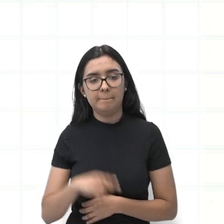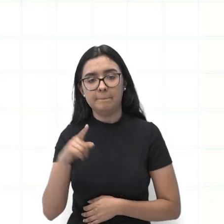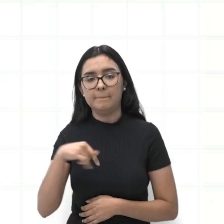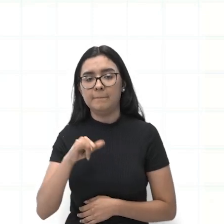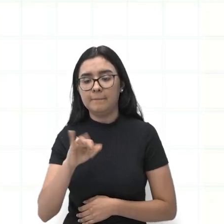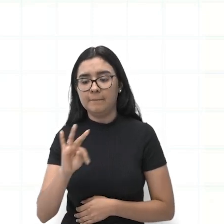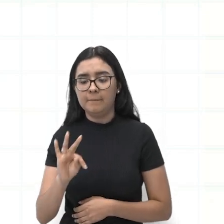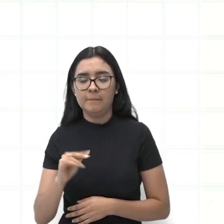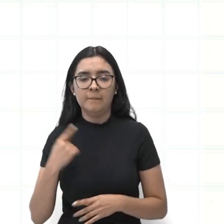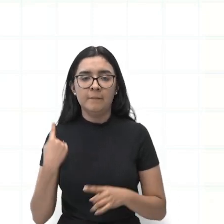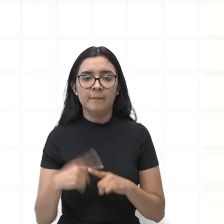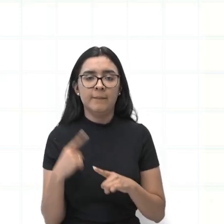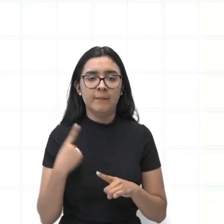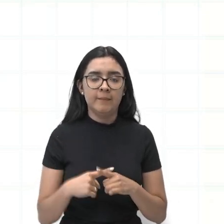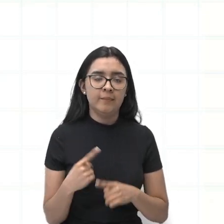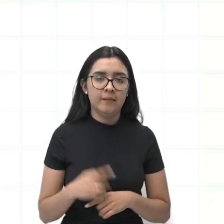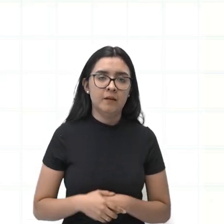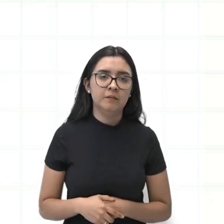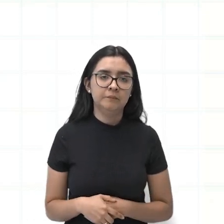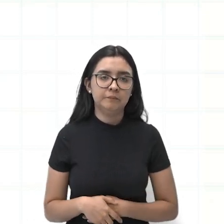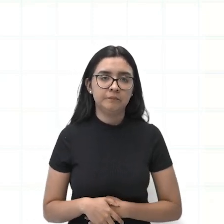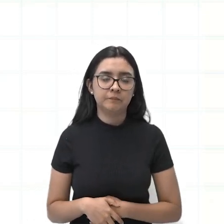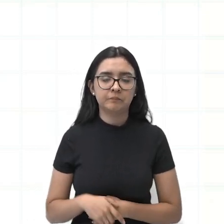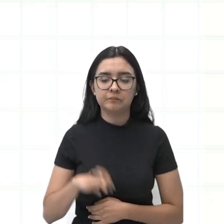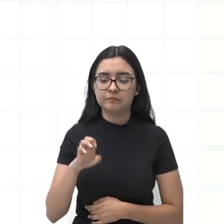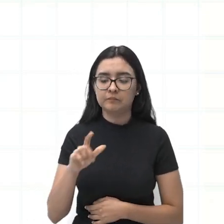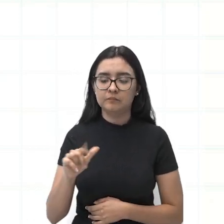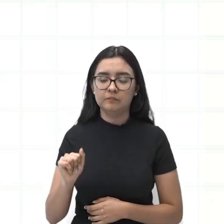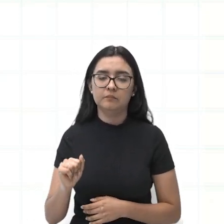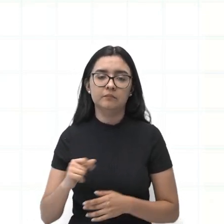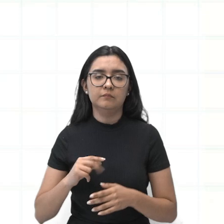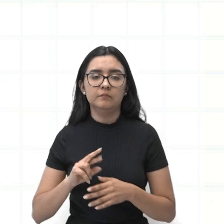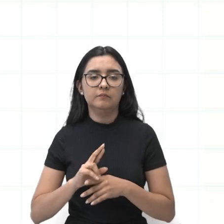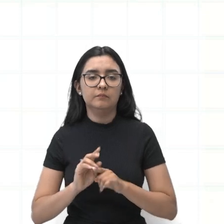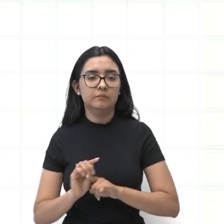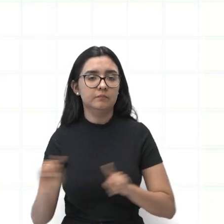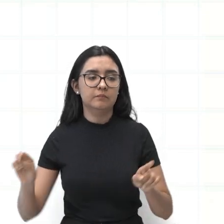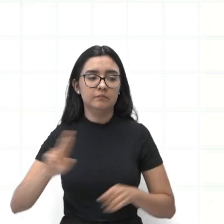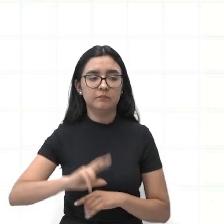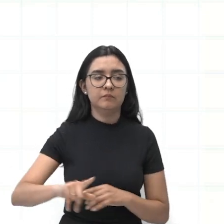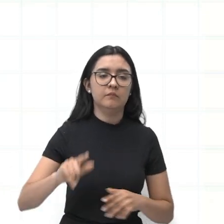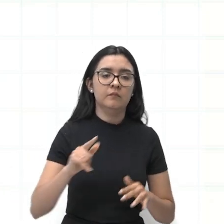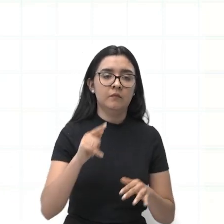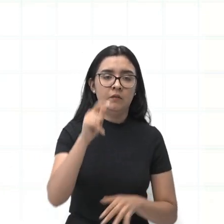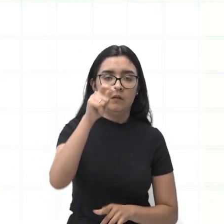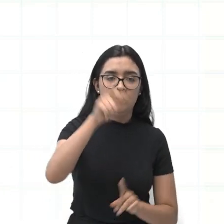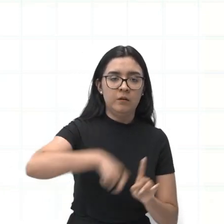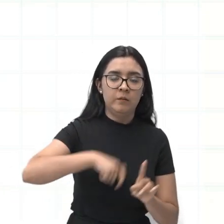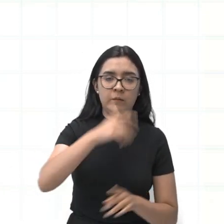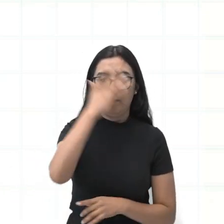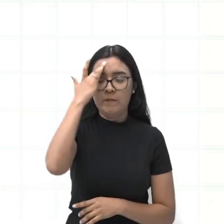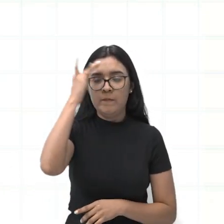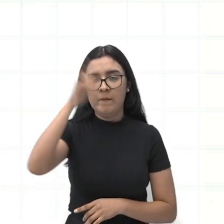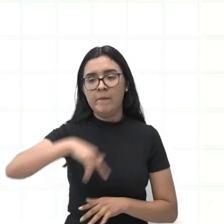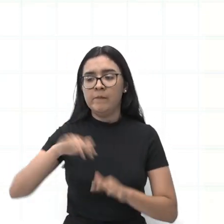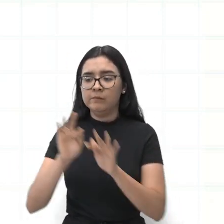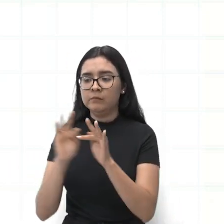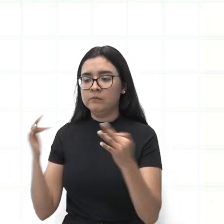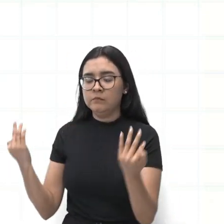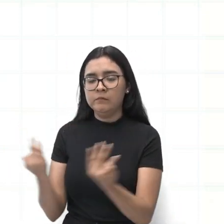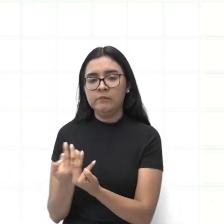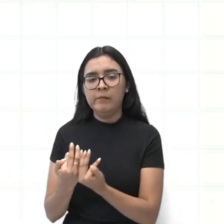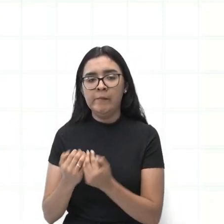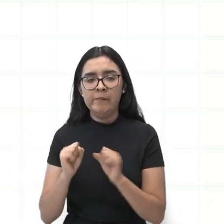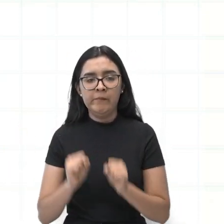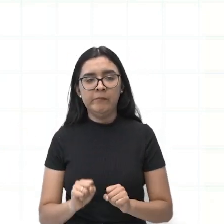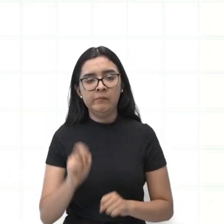seria it, né? It, por quê? Porque é ela, só que não é uma pessoa, é uma coisa, né? É uma família. Então, eu não poderia